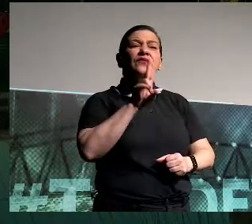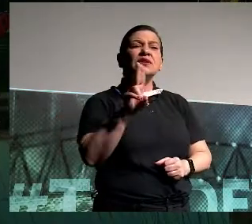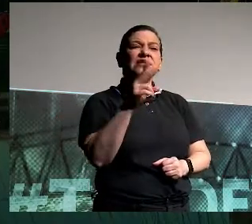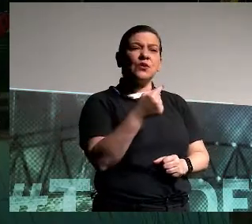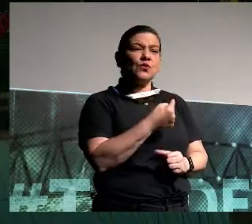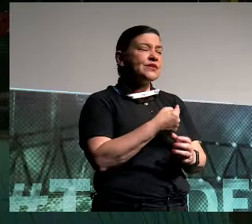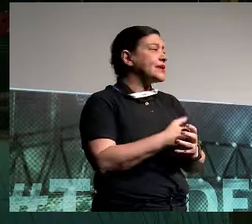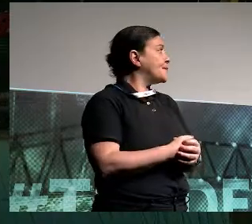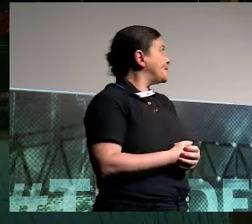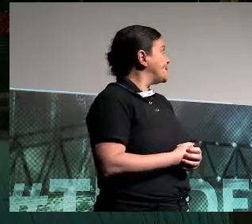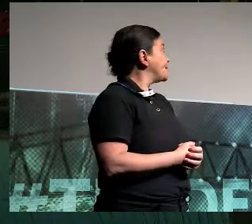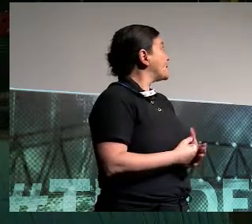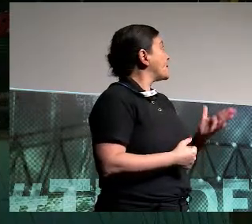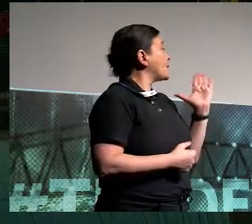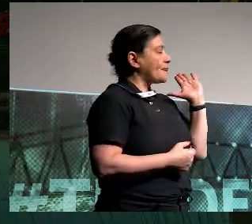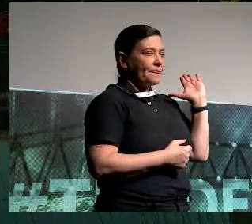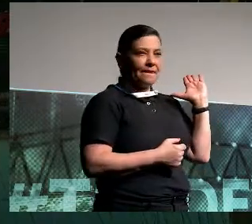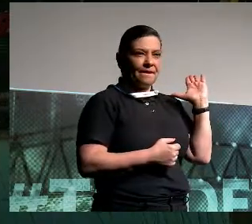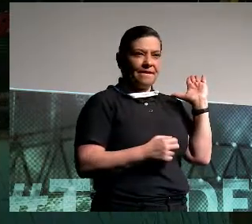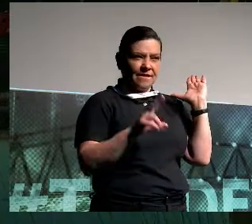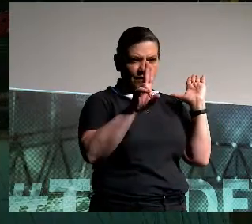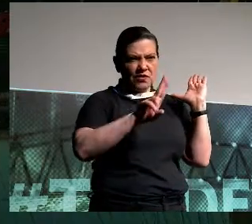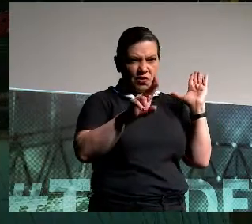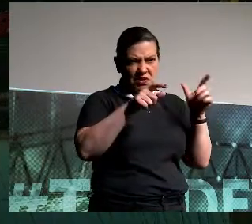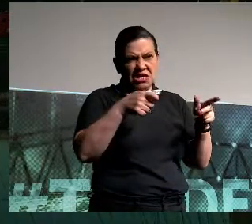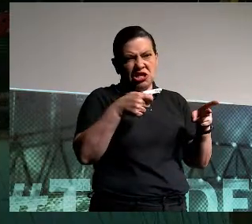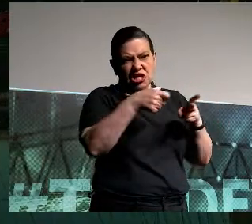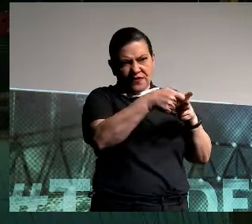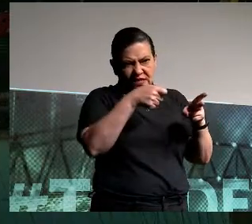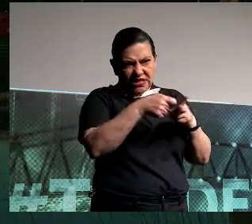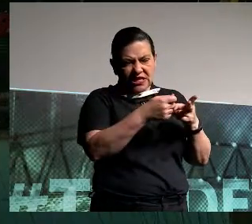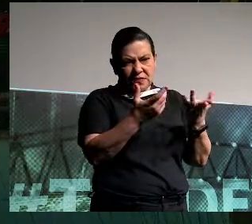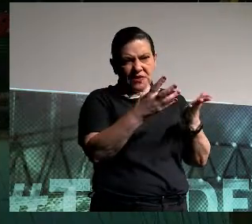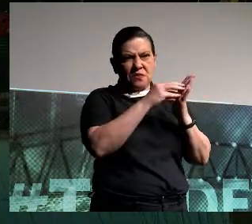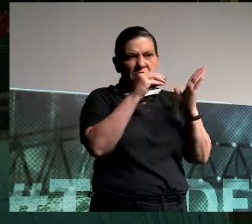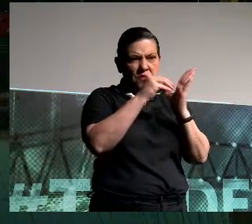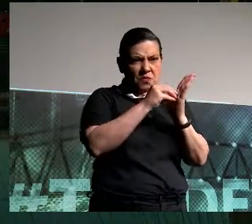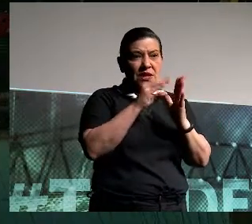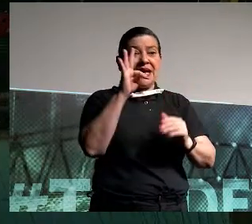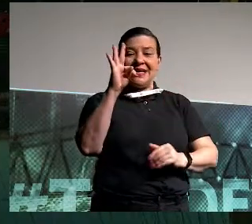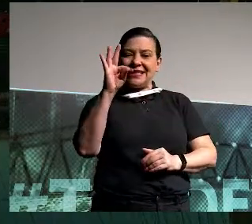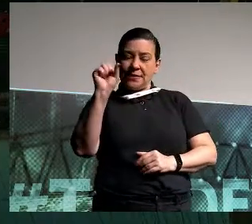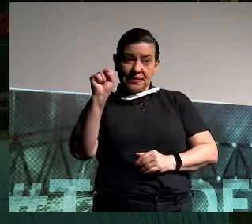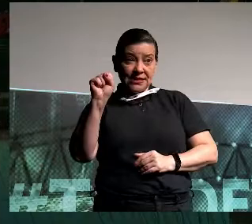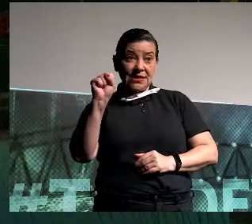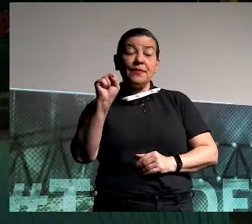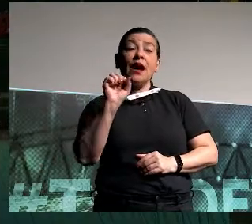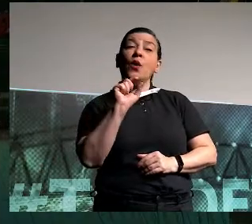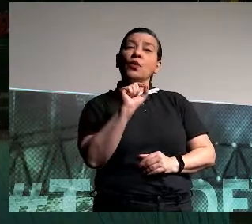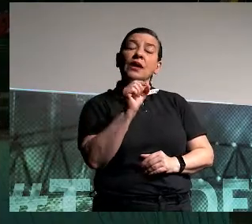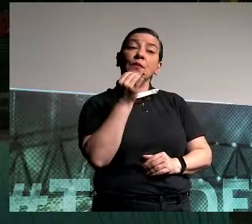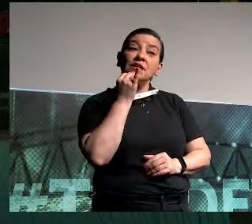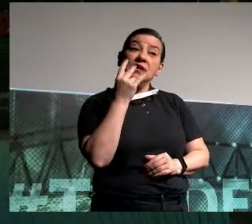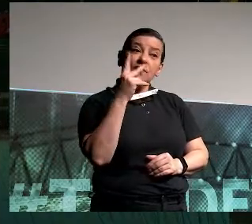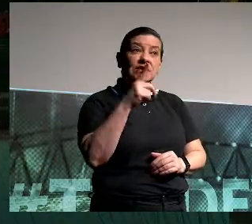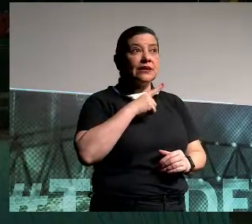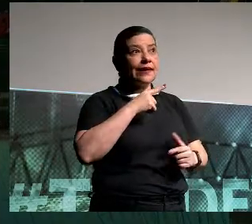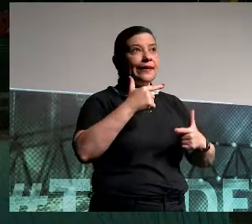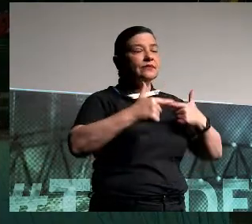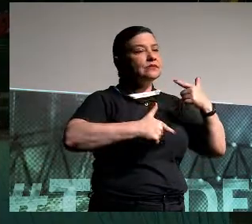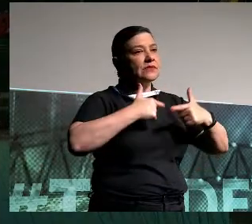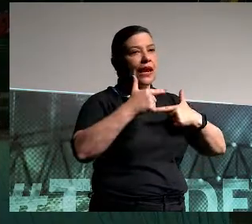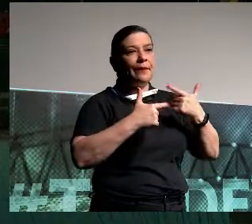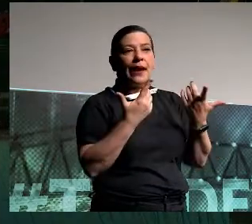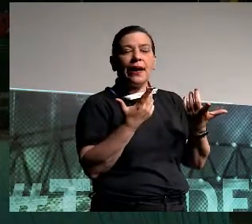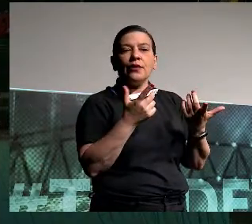Você consome promise no seu dia a dia, se você programa com JavaScript, TypeScript, já desde sempre. Por exemplo, se você tem um serviço que você vai